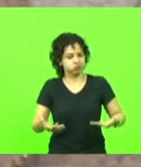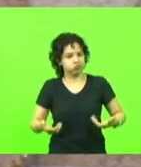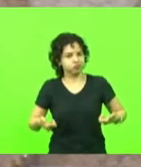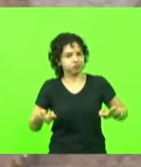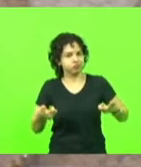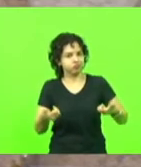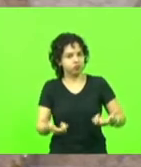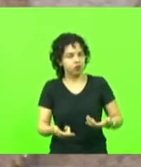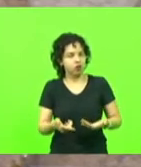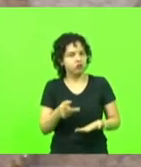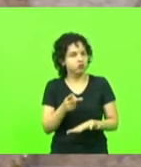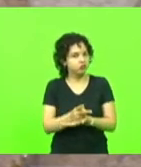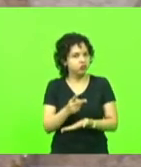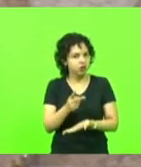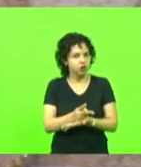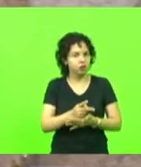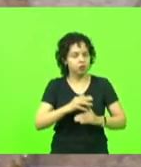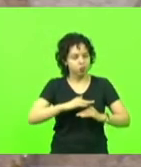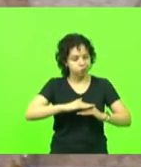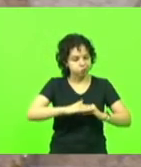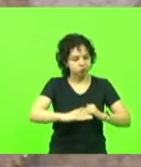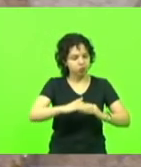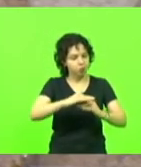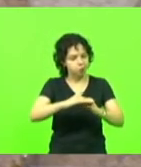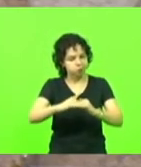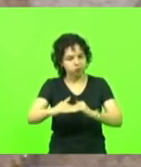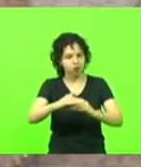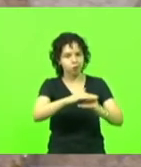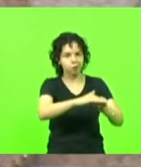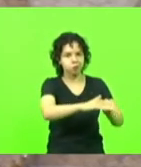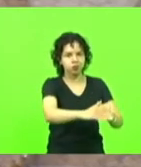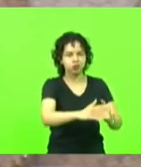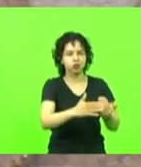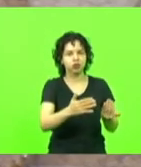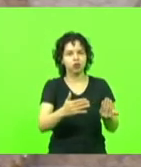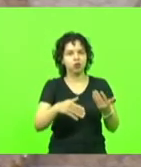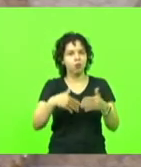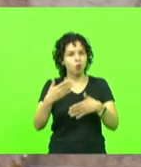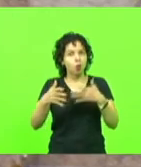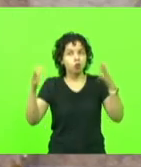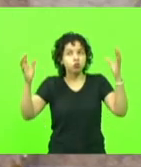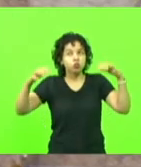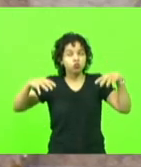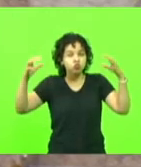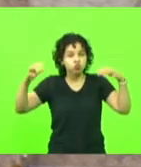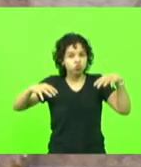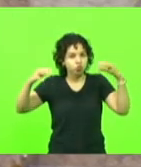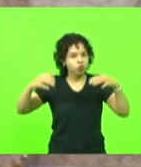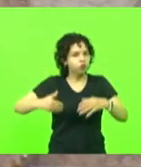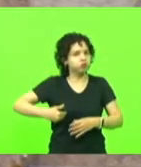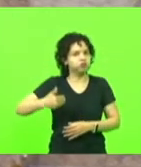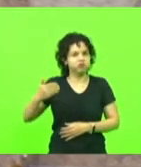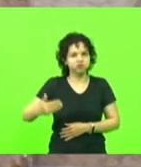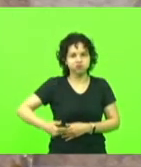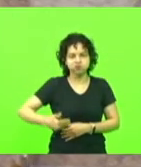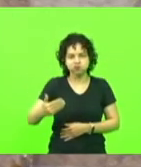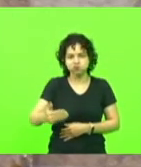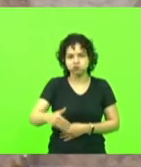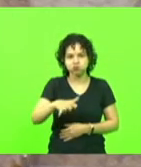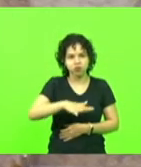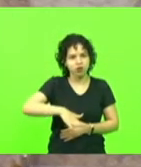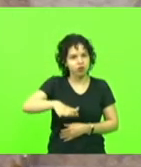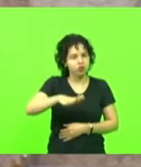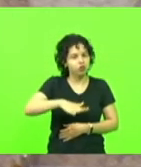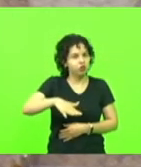e as chuvas constantes, que são uma verdadeira apanágio da região nordeste de Santa